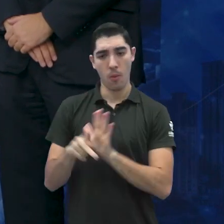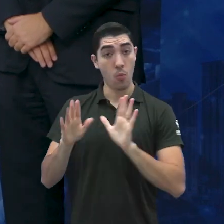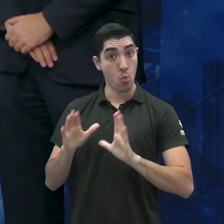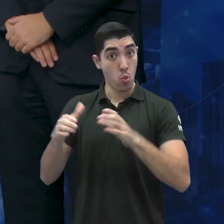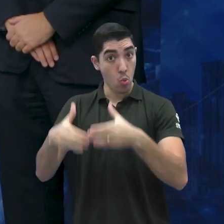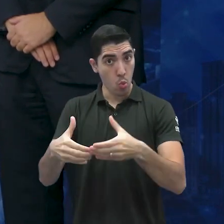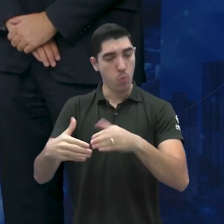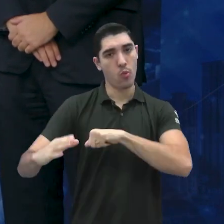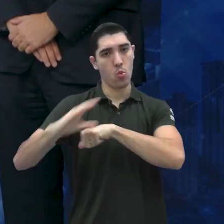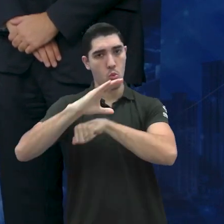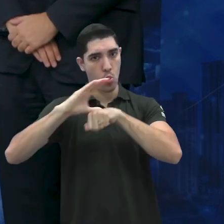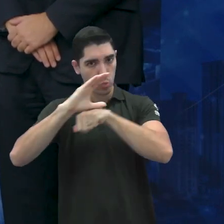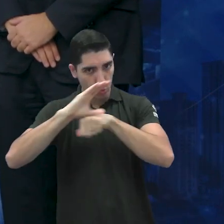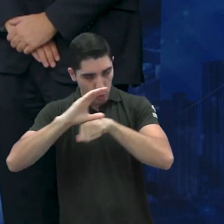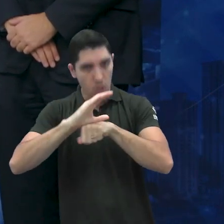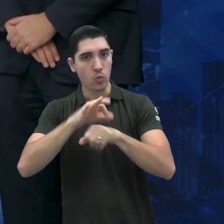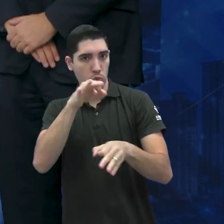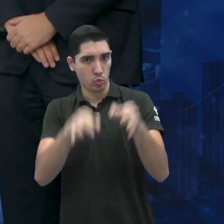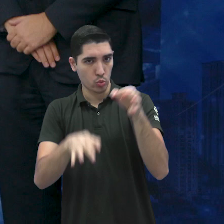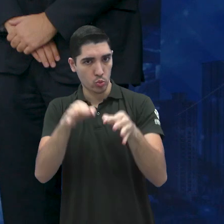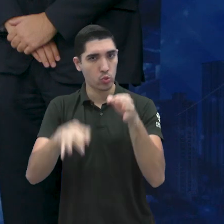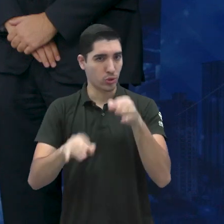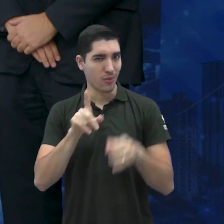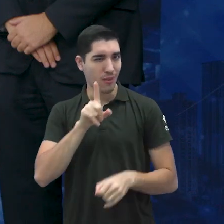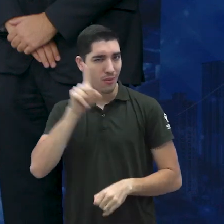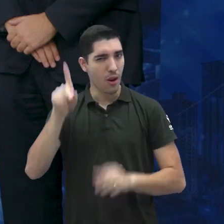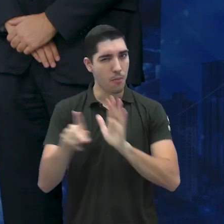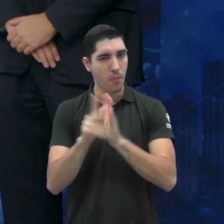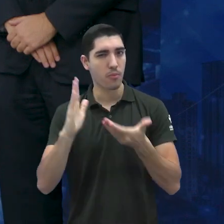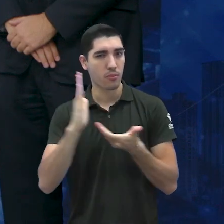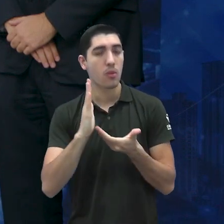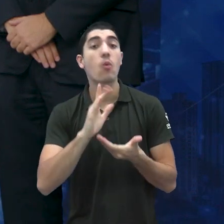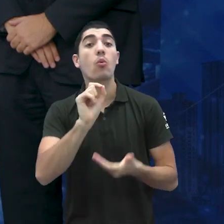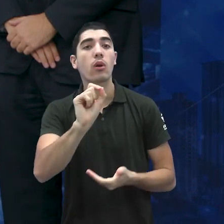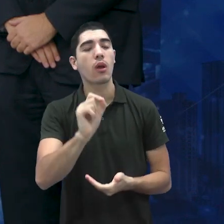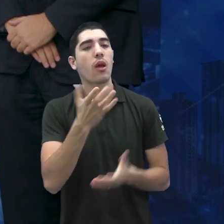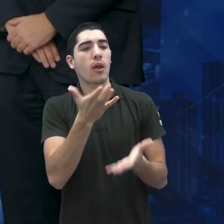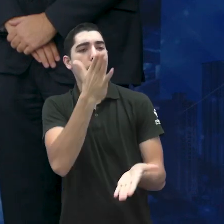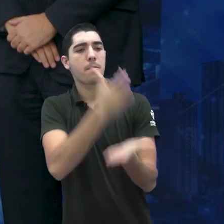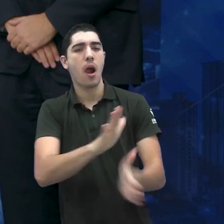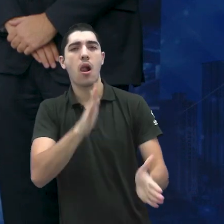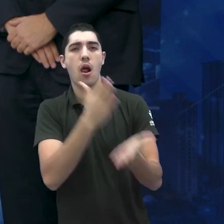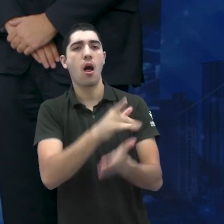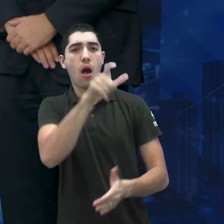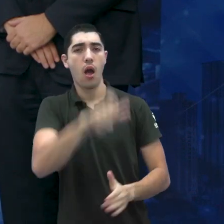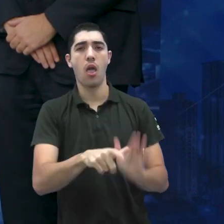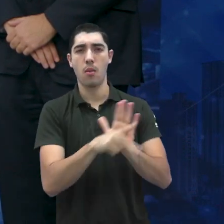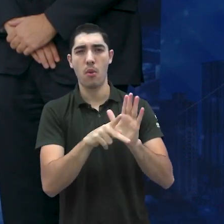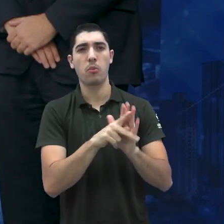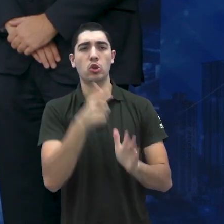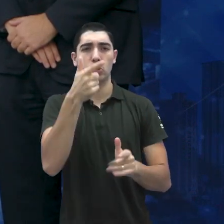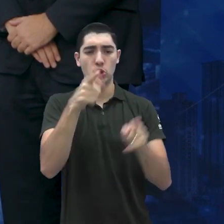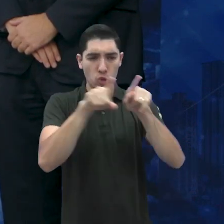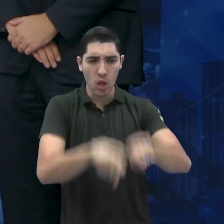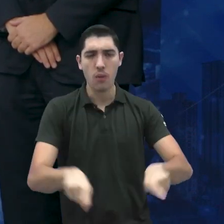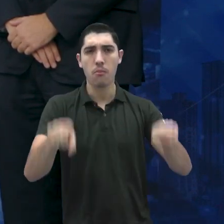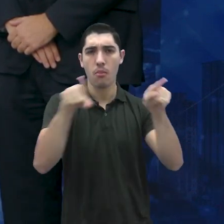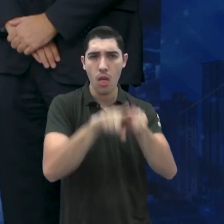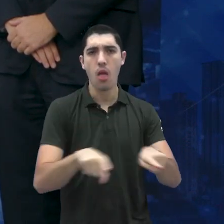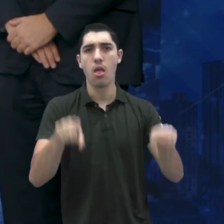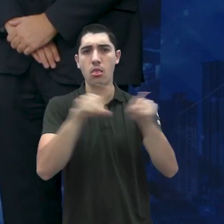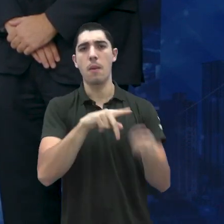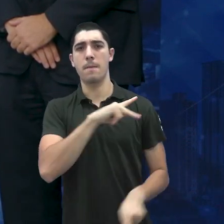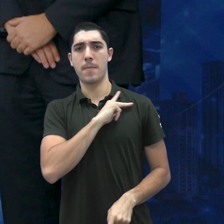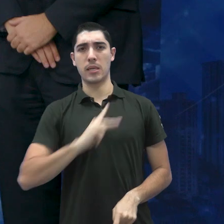de Constituição e Justiça do Senado, quer o fim da reeleição para cargos do Executivo e unificar as eleições